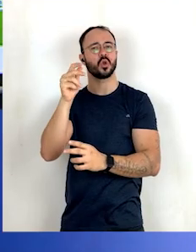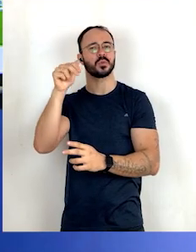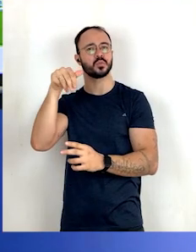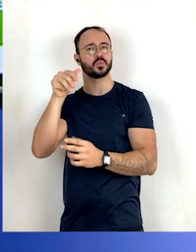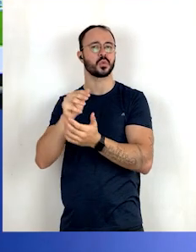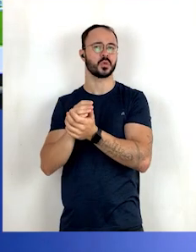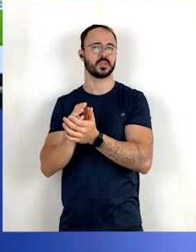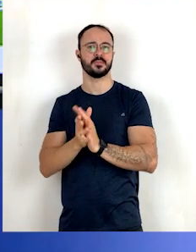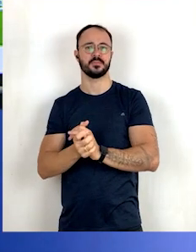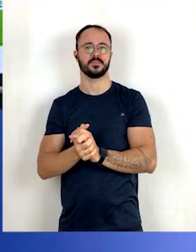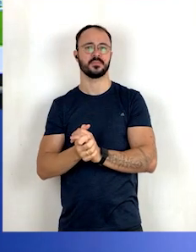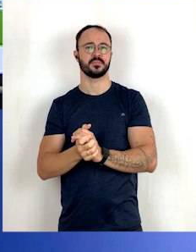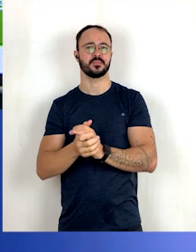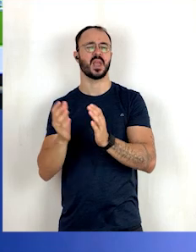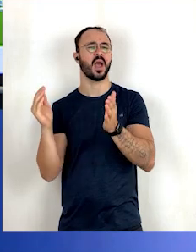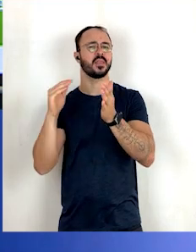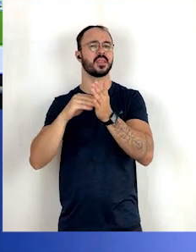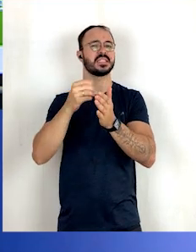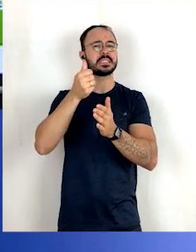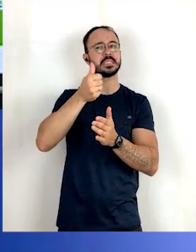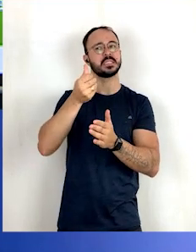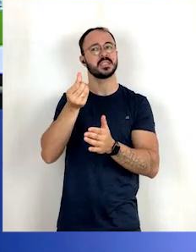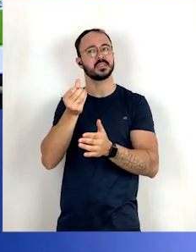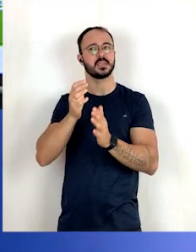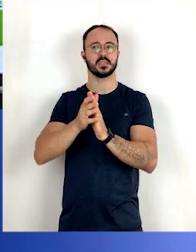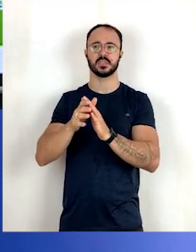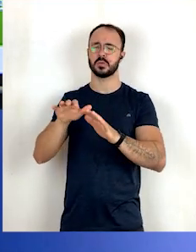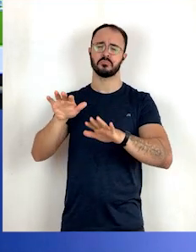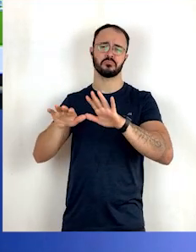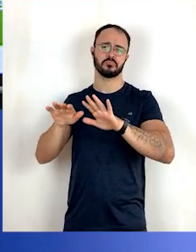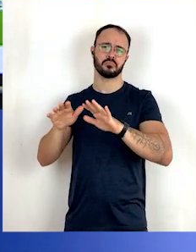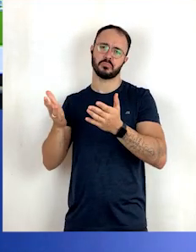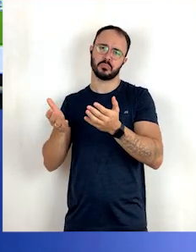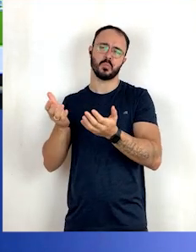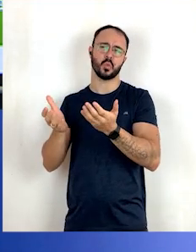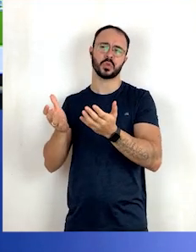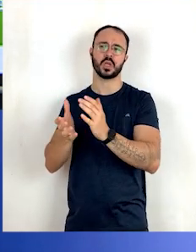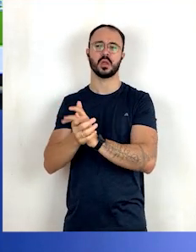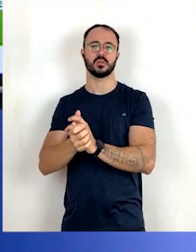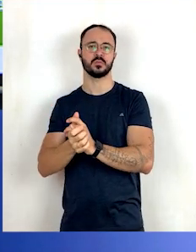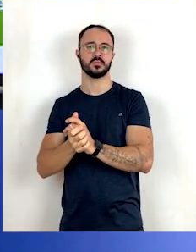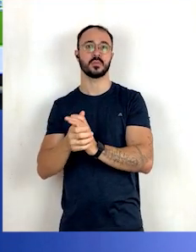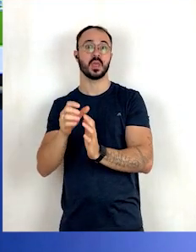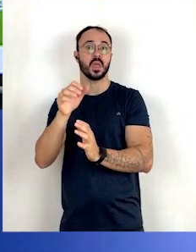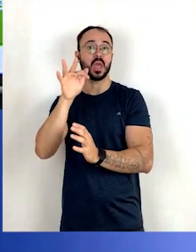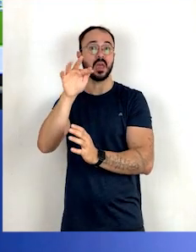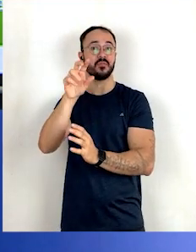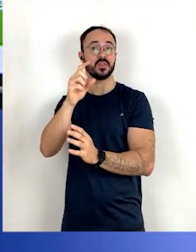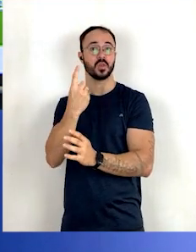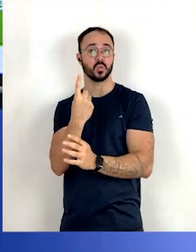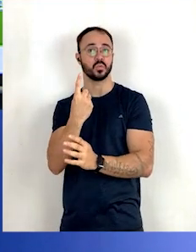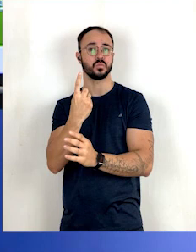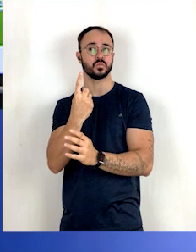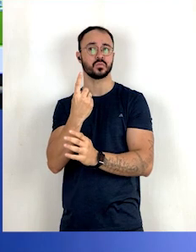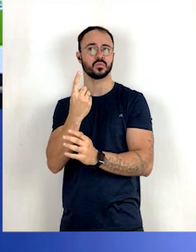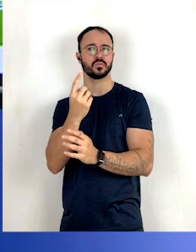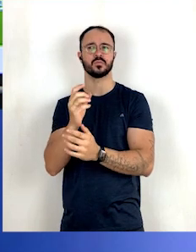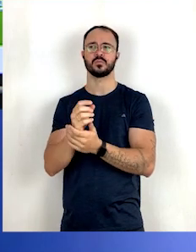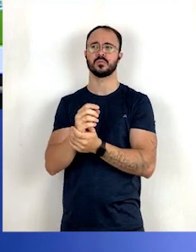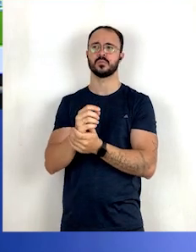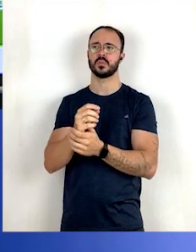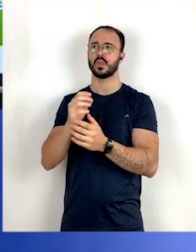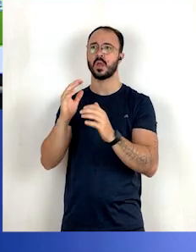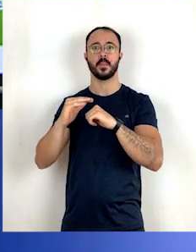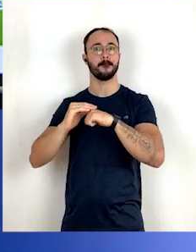leves. Na escala F1, a velocidade é de 117 a 180 km por hora. Danos